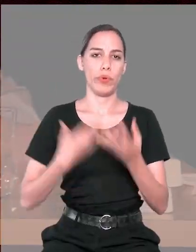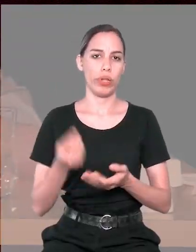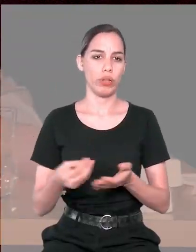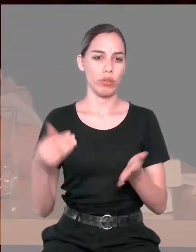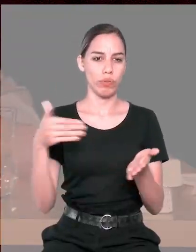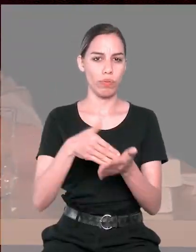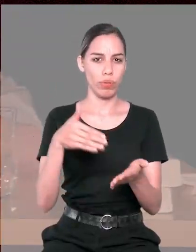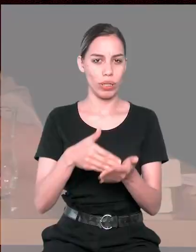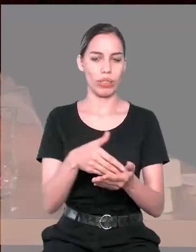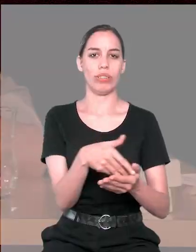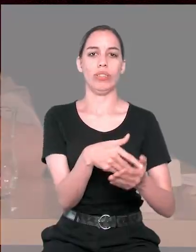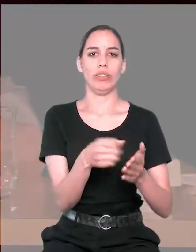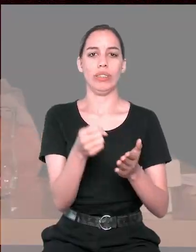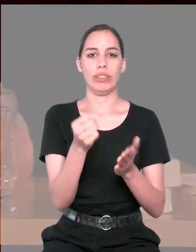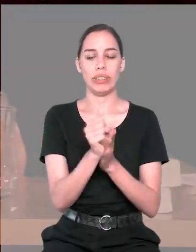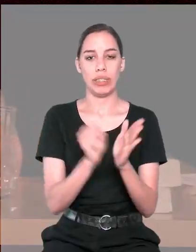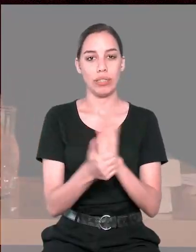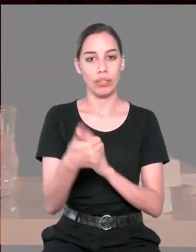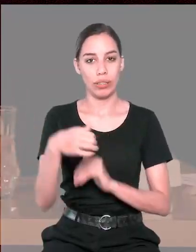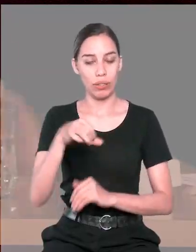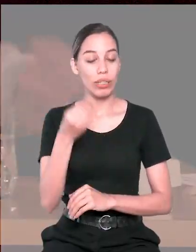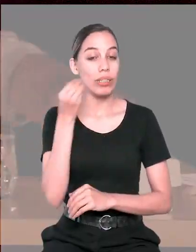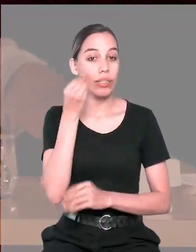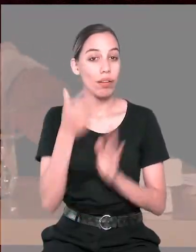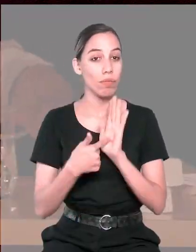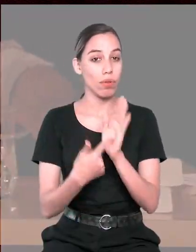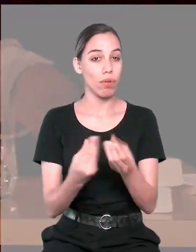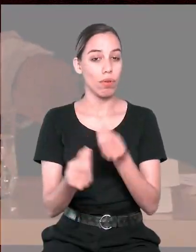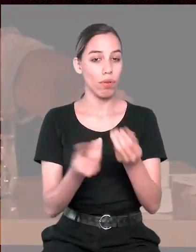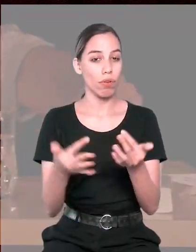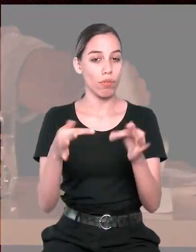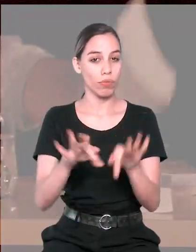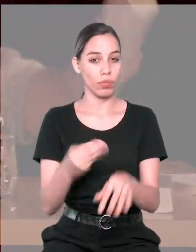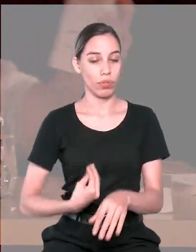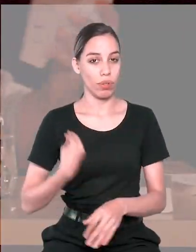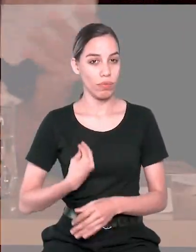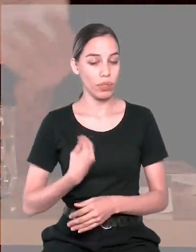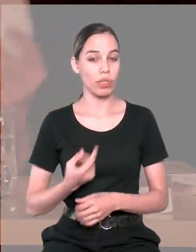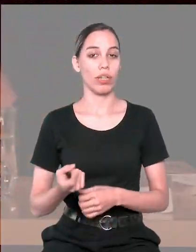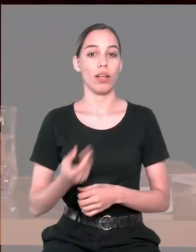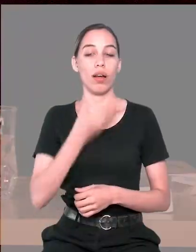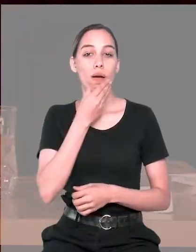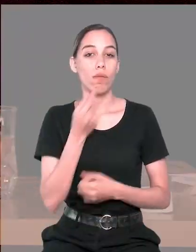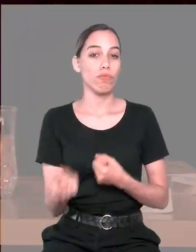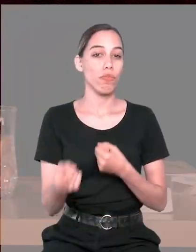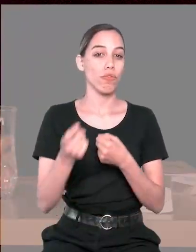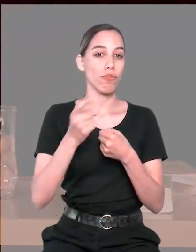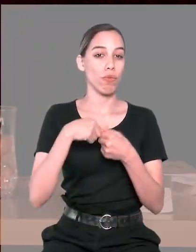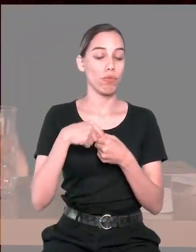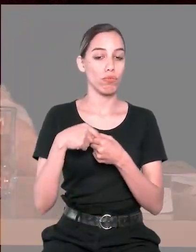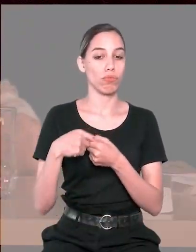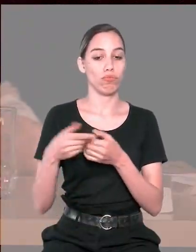XIX e tentar mostrar como no final da vida dele ele voltou